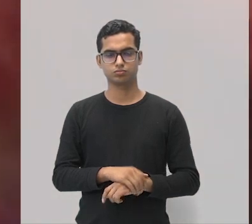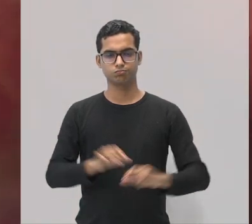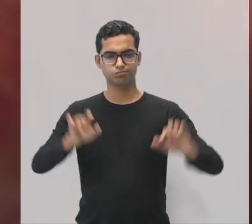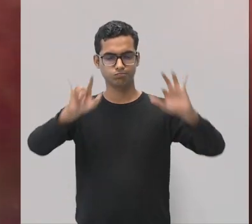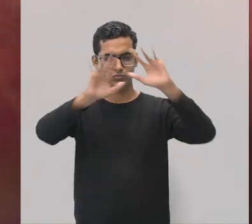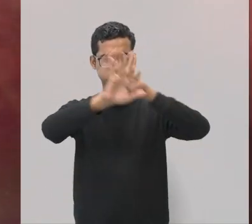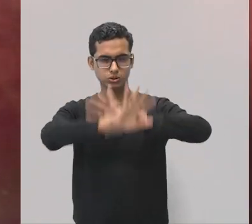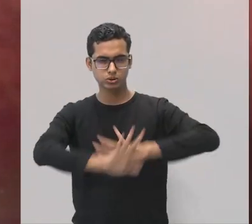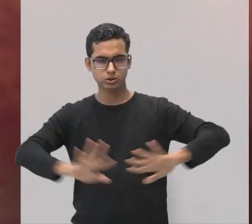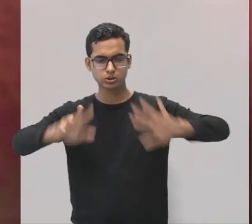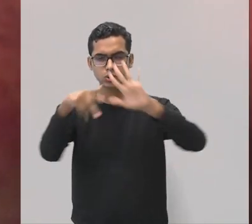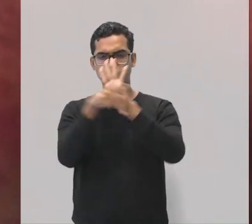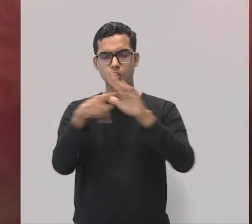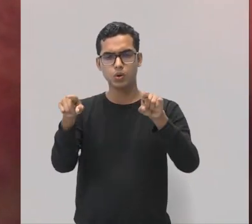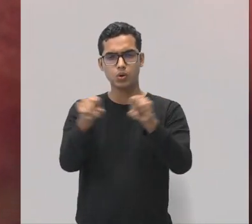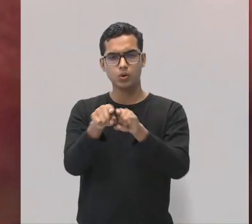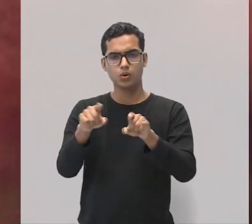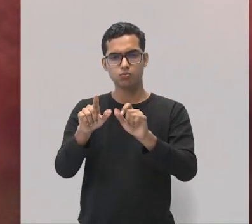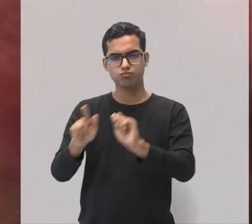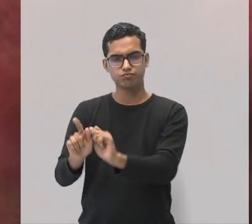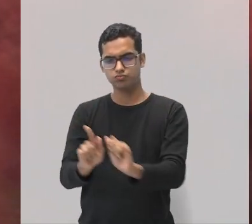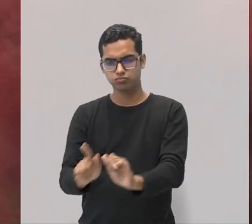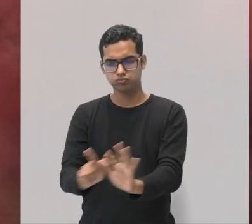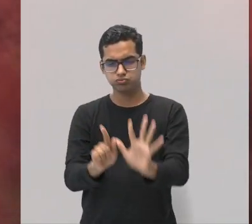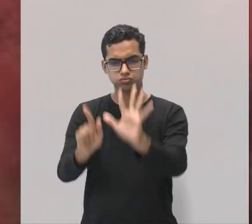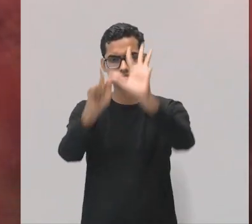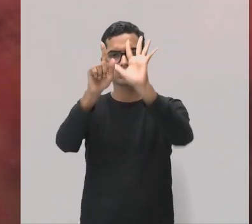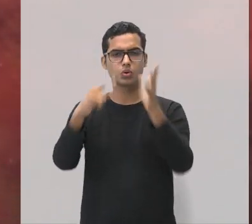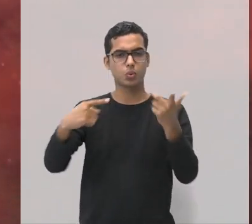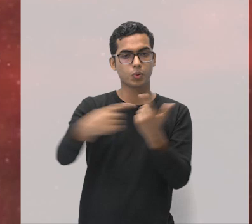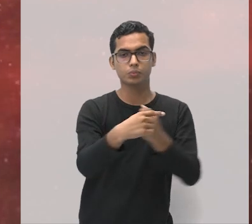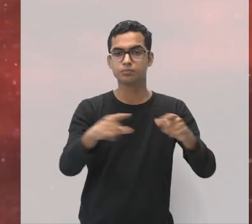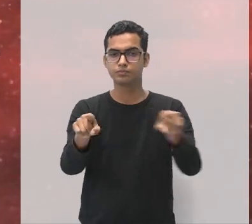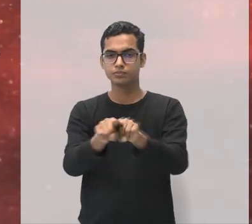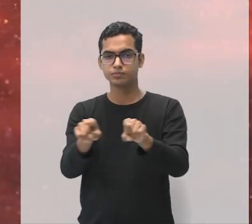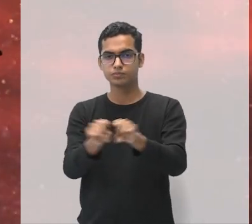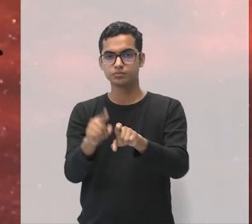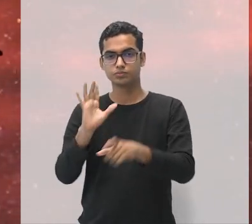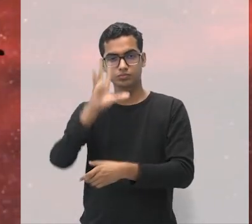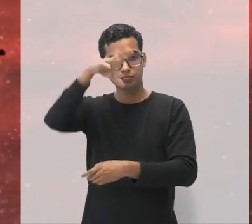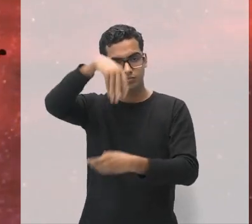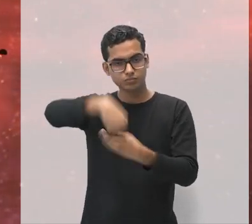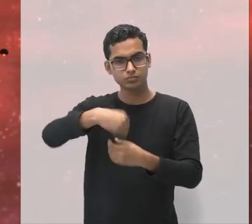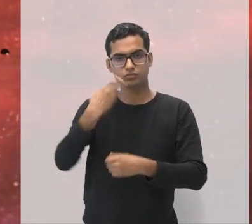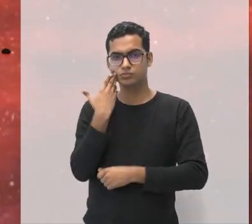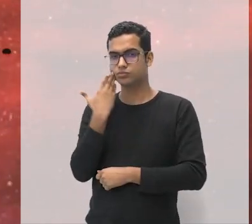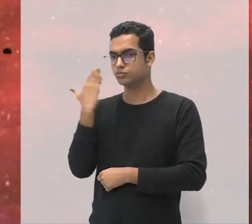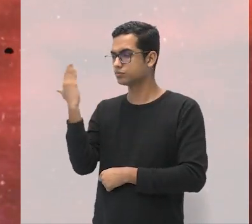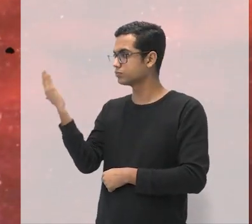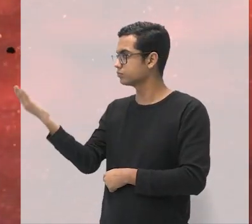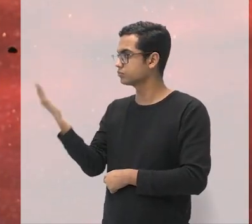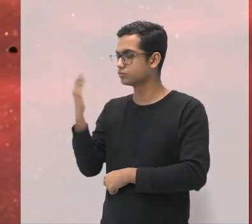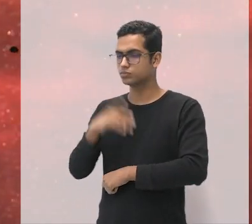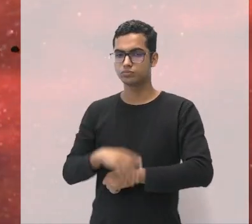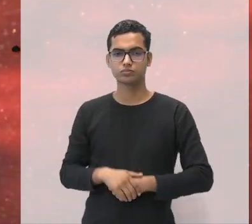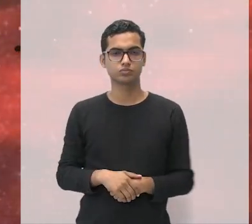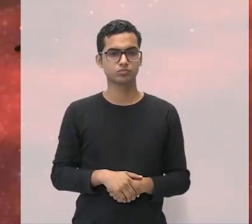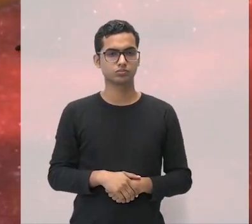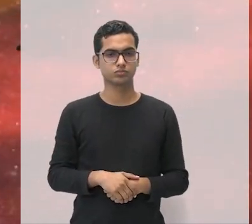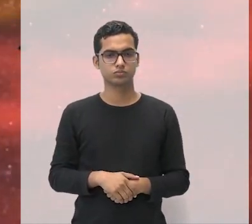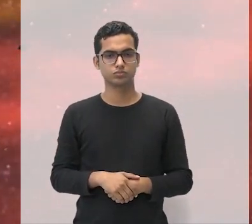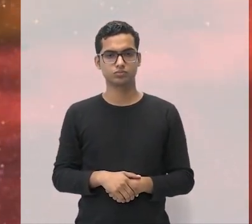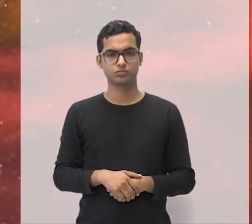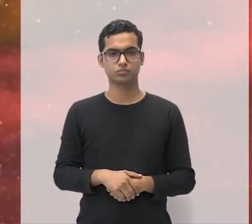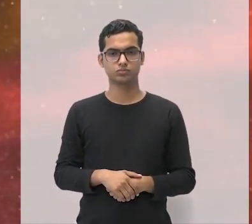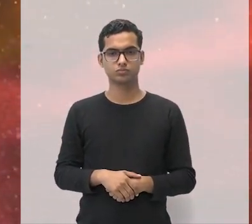gases, certo? Nós vamos ter lá dentro o quê? A